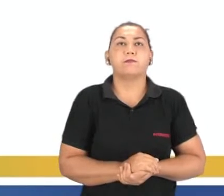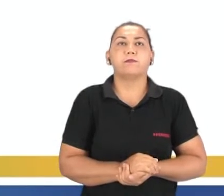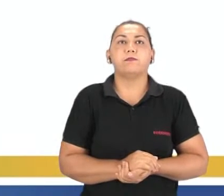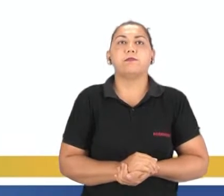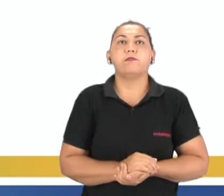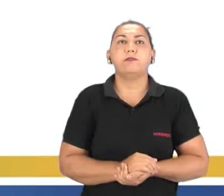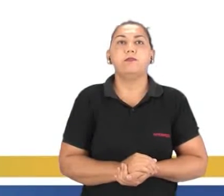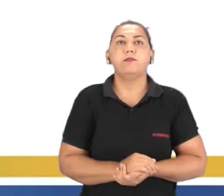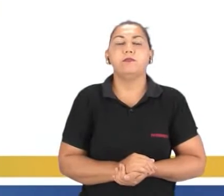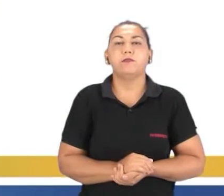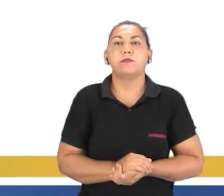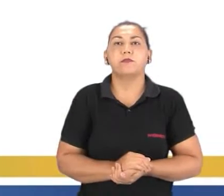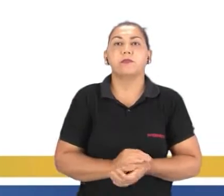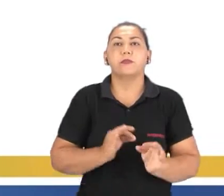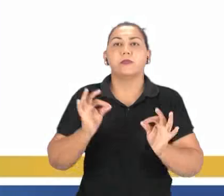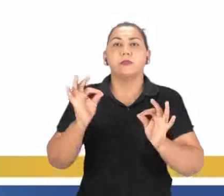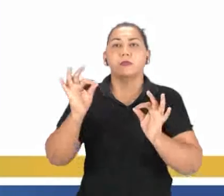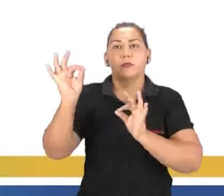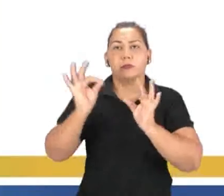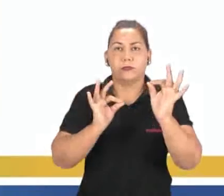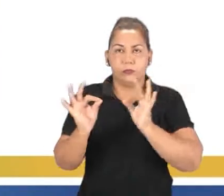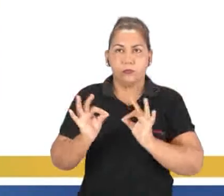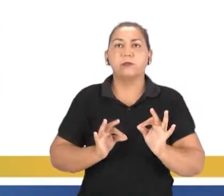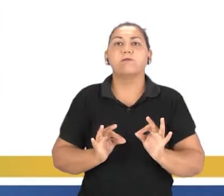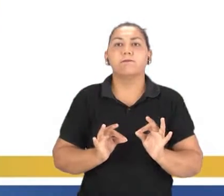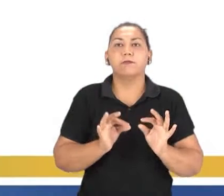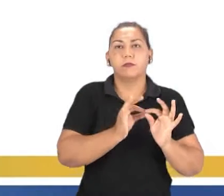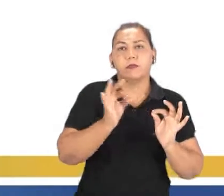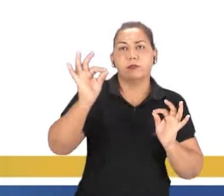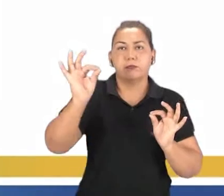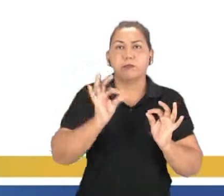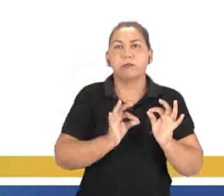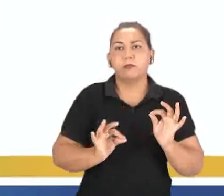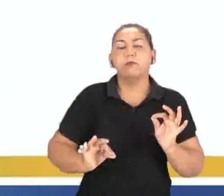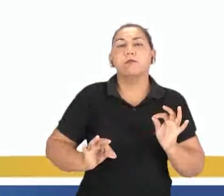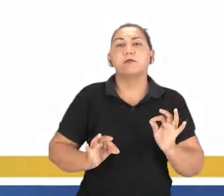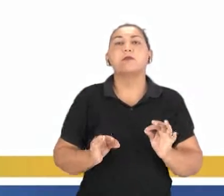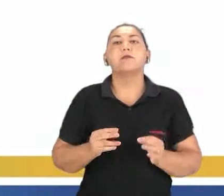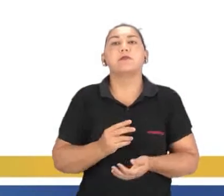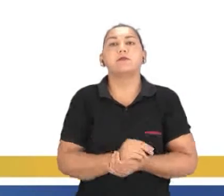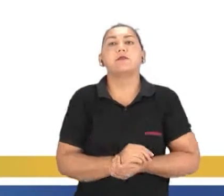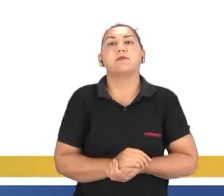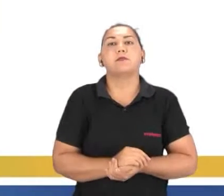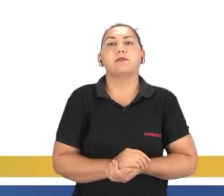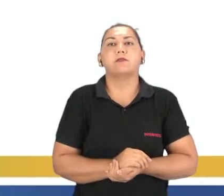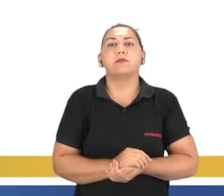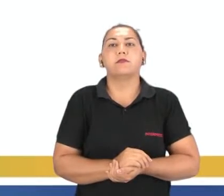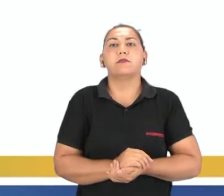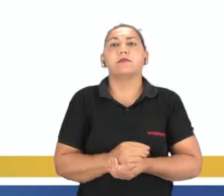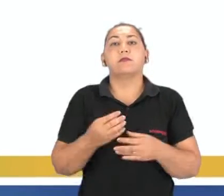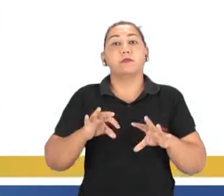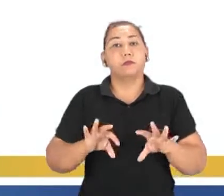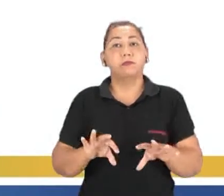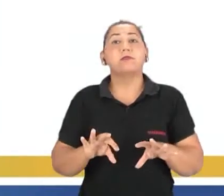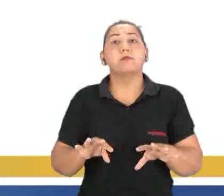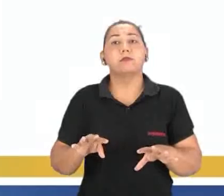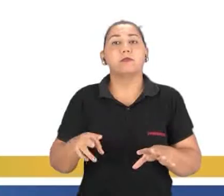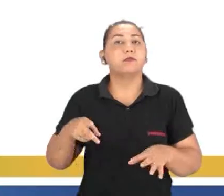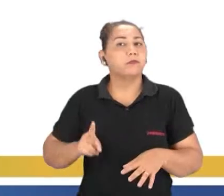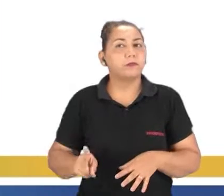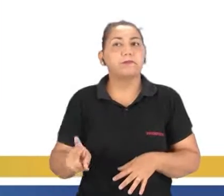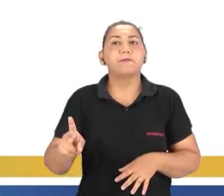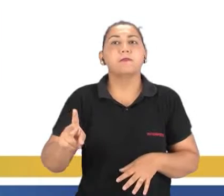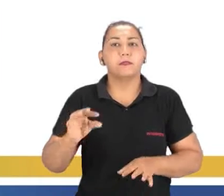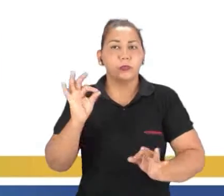Vzão, Vzão, Vzão, Vzão. E Rzão com Rzinho, Rzão, Rzinho. E assim, consequentemente, a gente